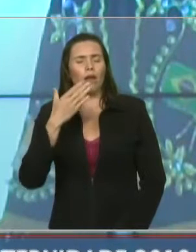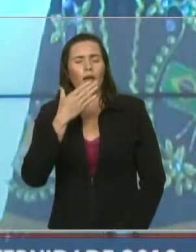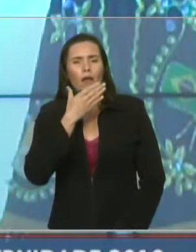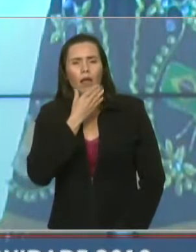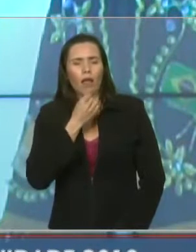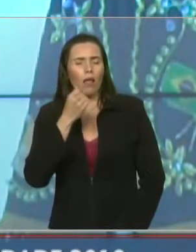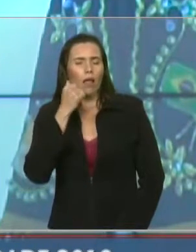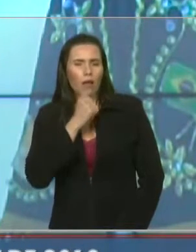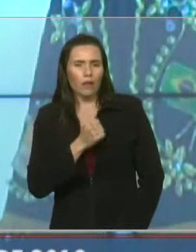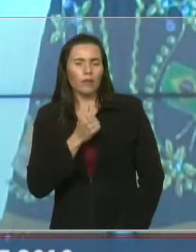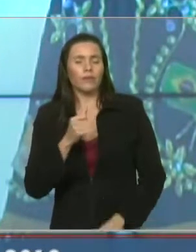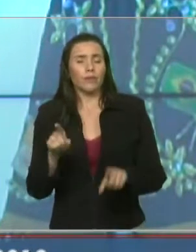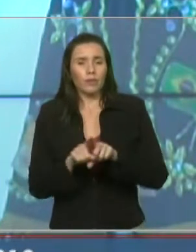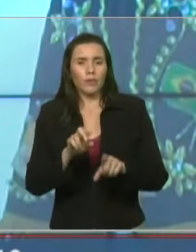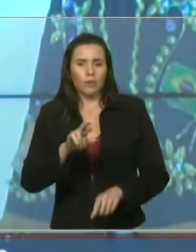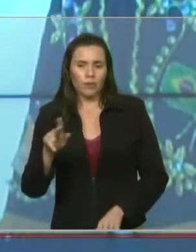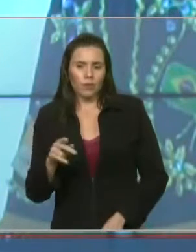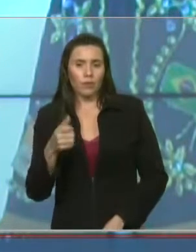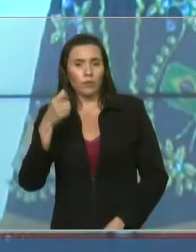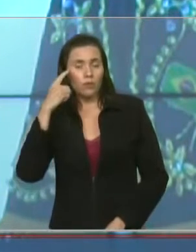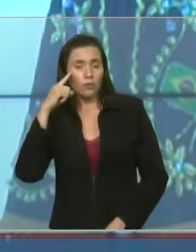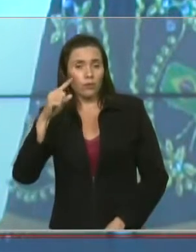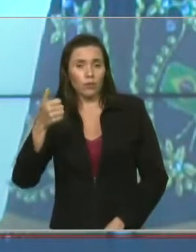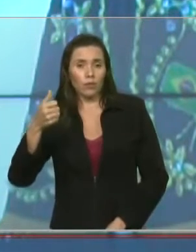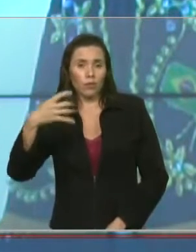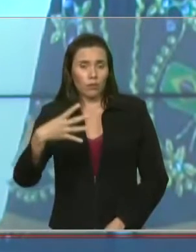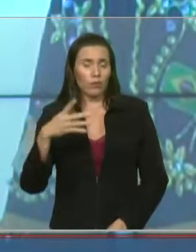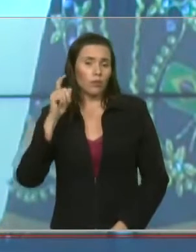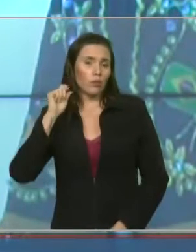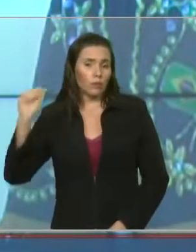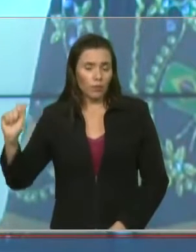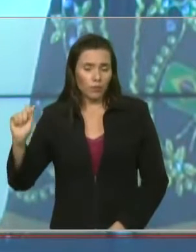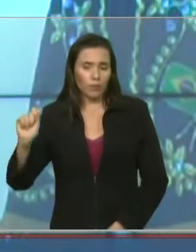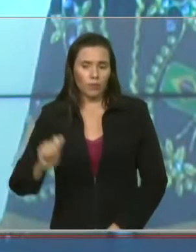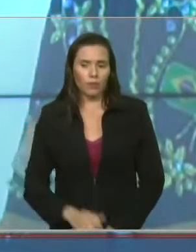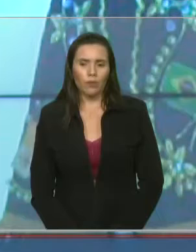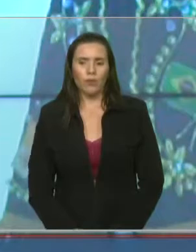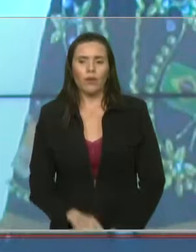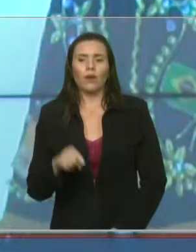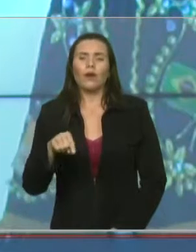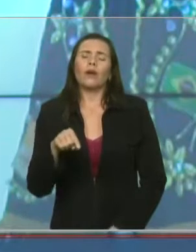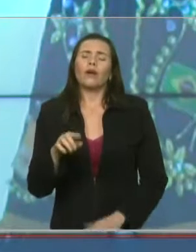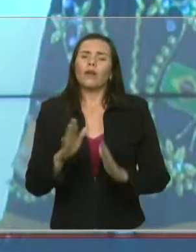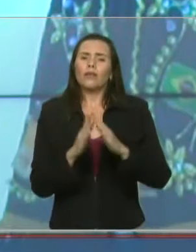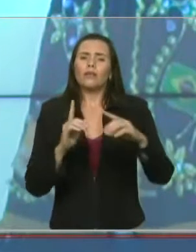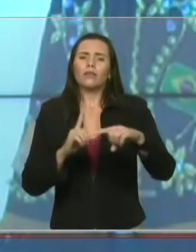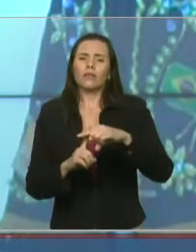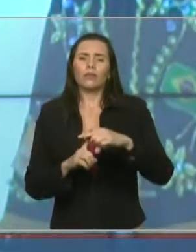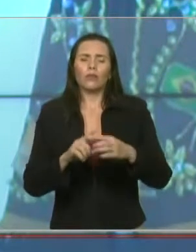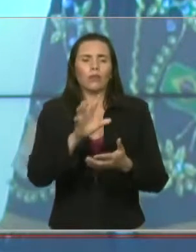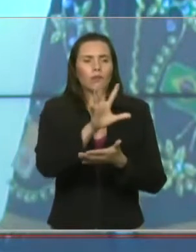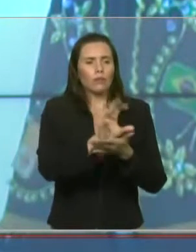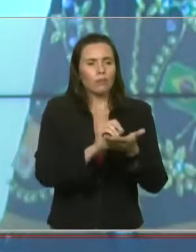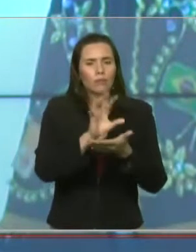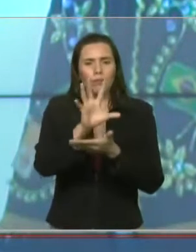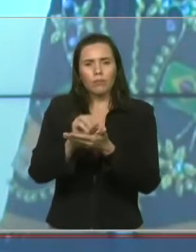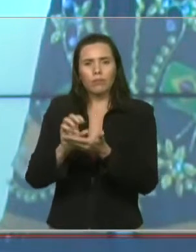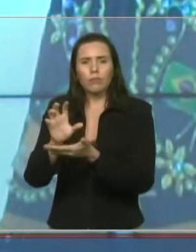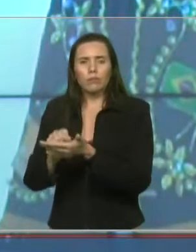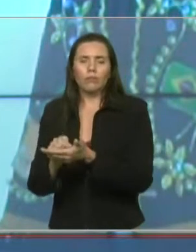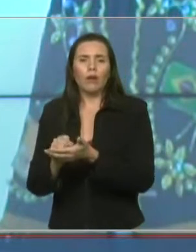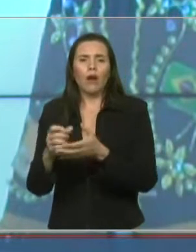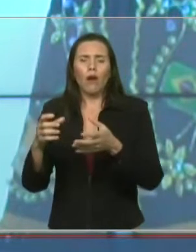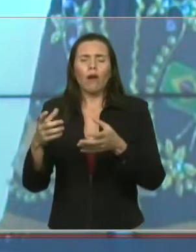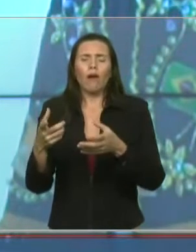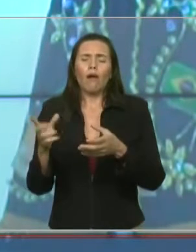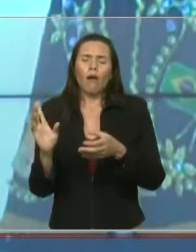abril, domingo de Ramos, a Igreja Católica realiza a coleta nacional da solidariedade. Todas as nossas